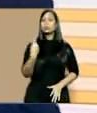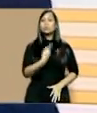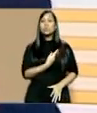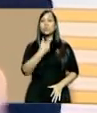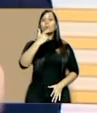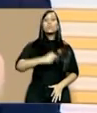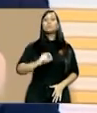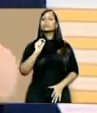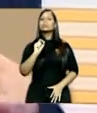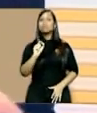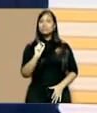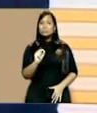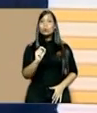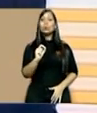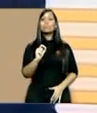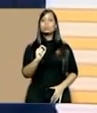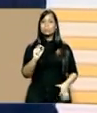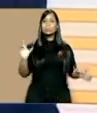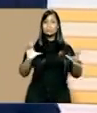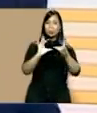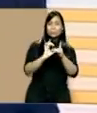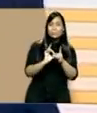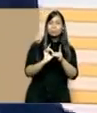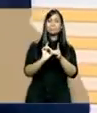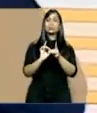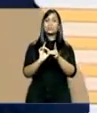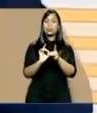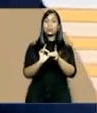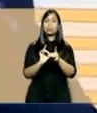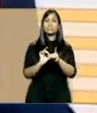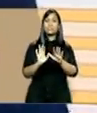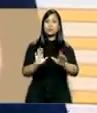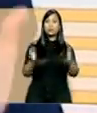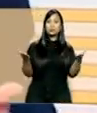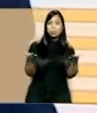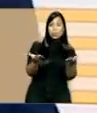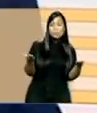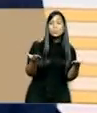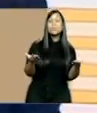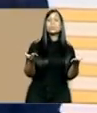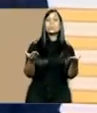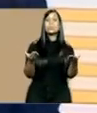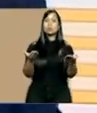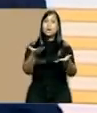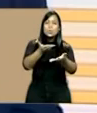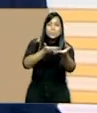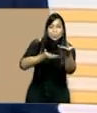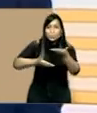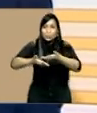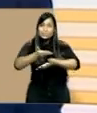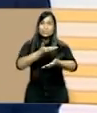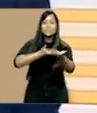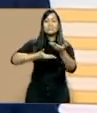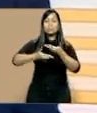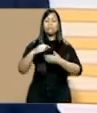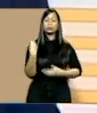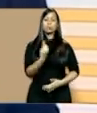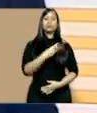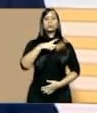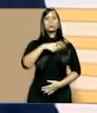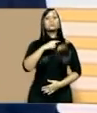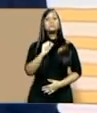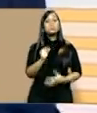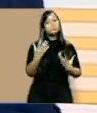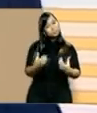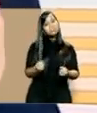somos nessa unicidade. Agora, a questão da cordialidade, nós temos sim essa cultura